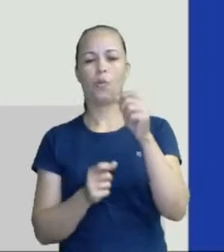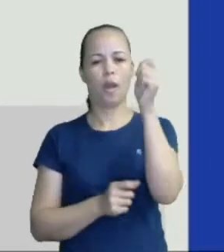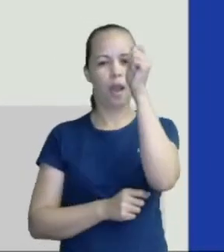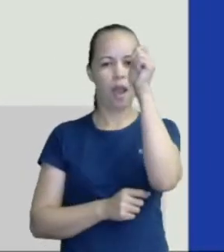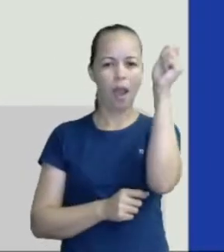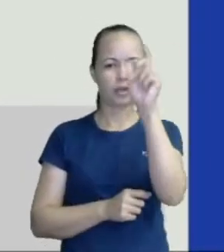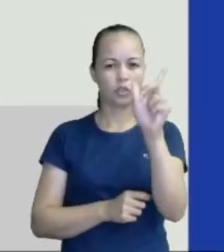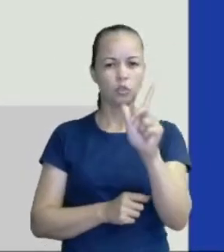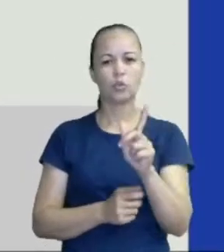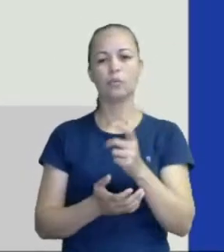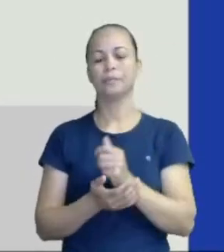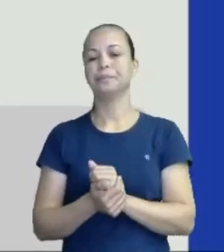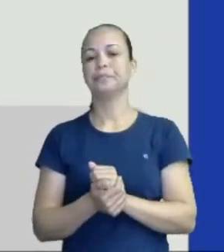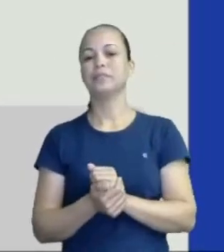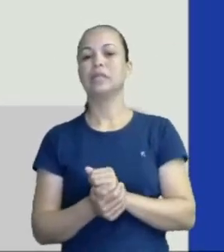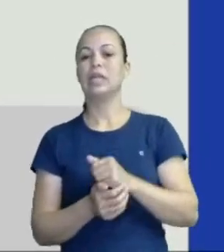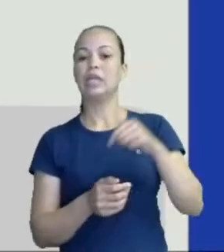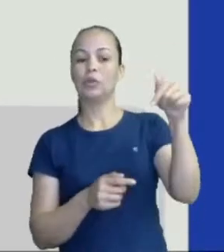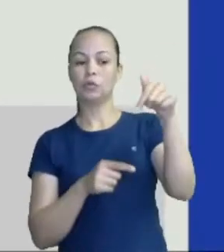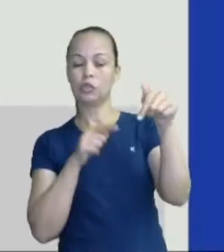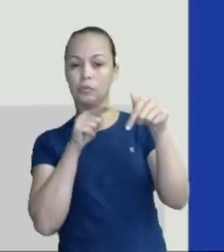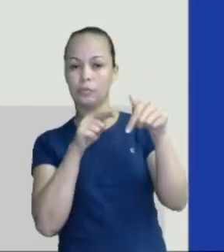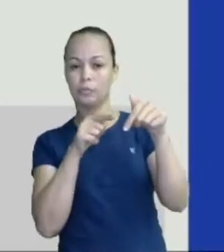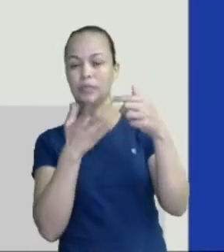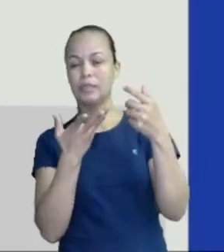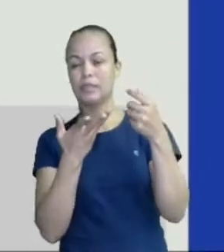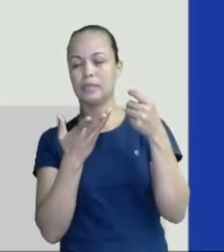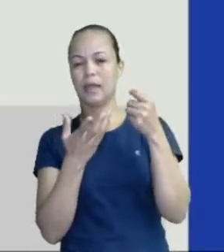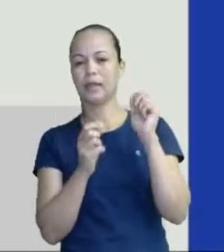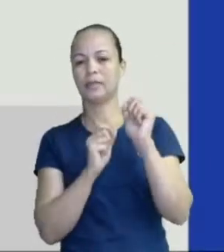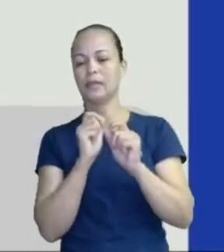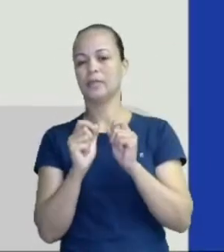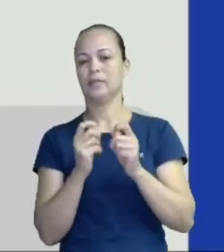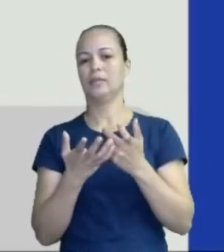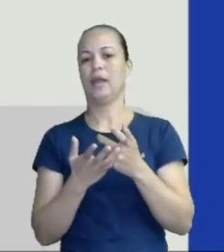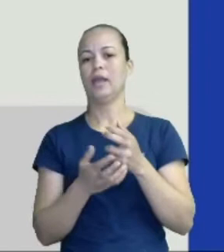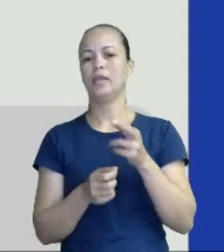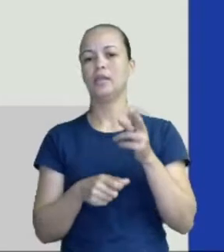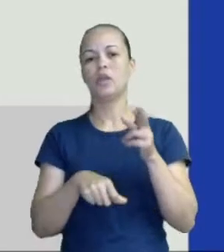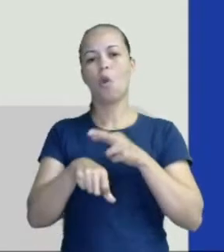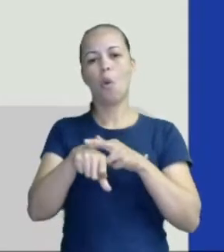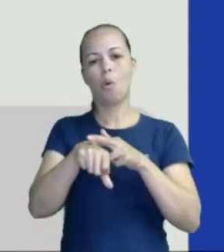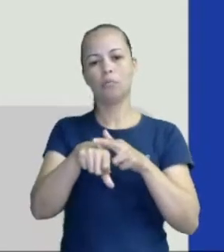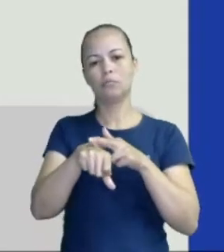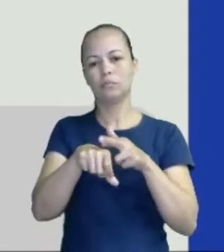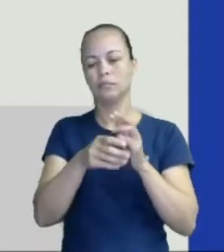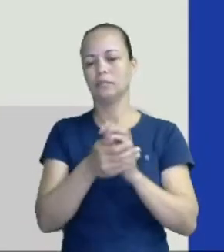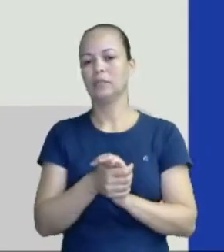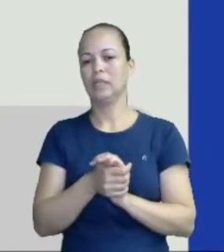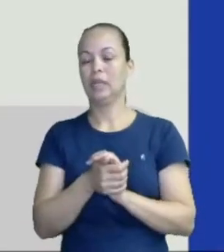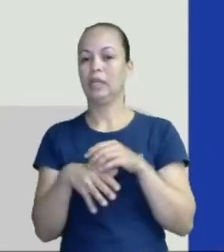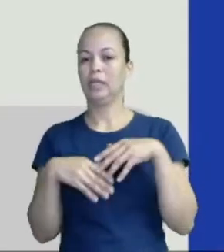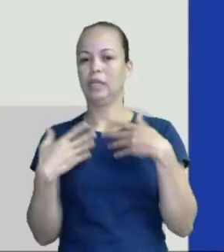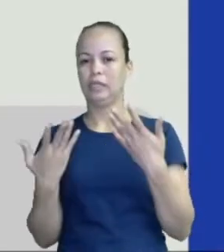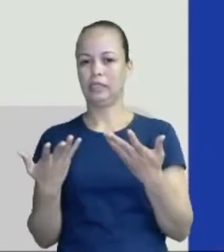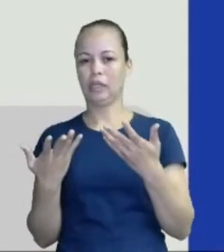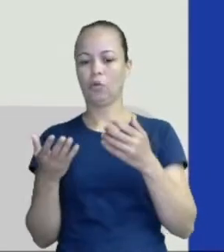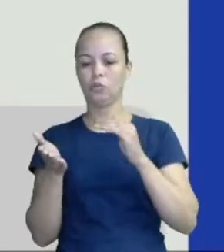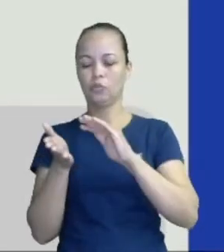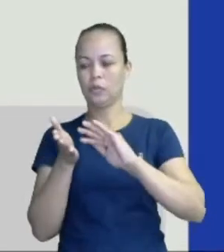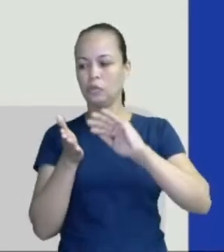em roxinho aí, ó. Então, os números que sobraram aí são os números